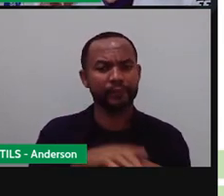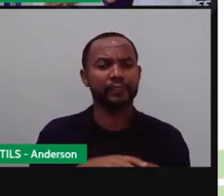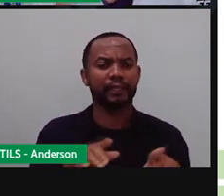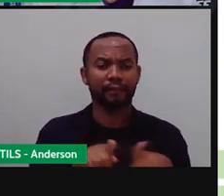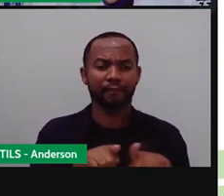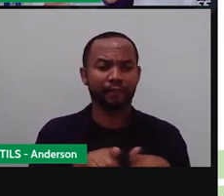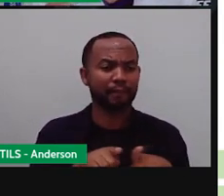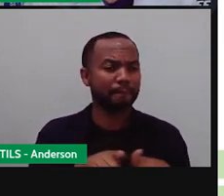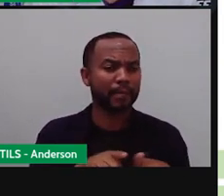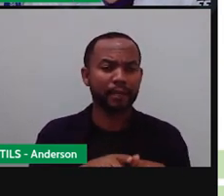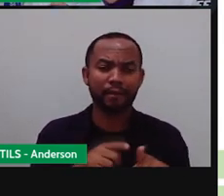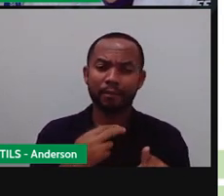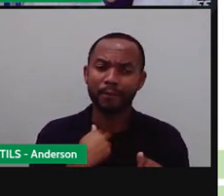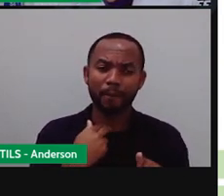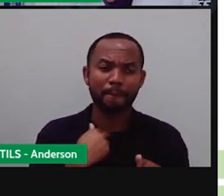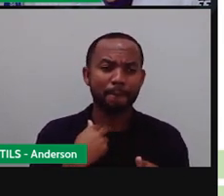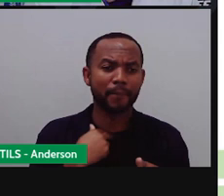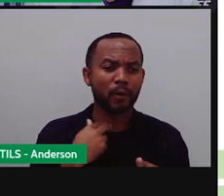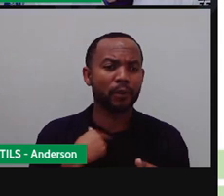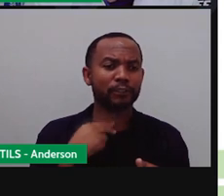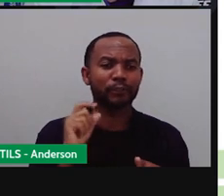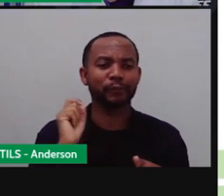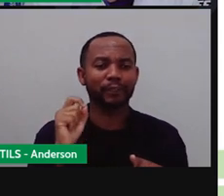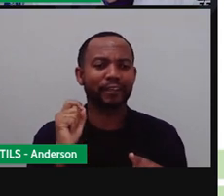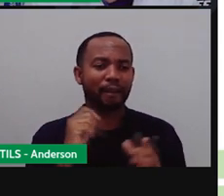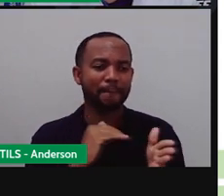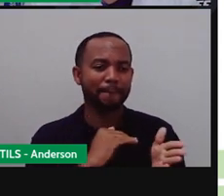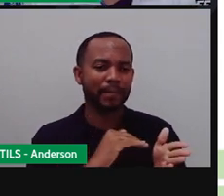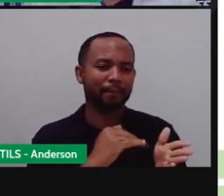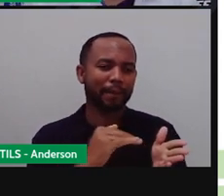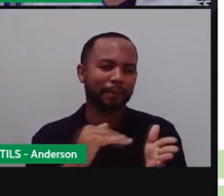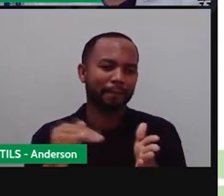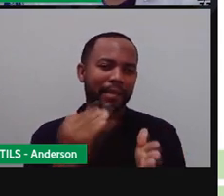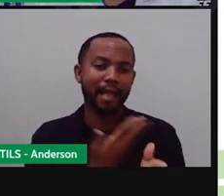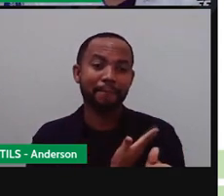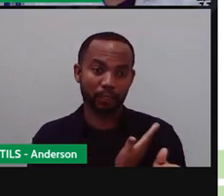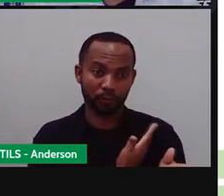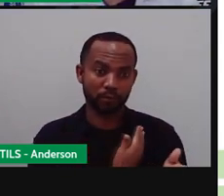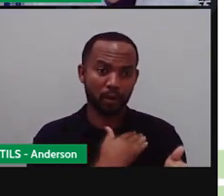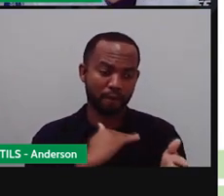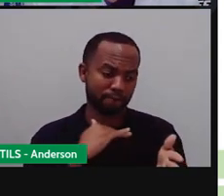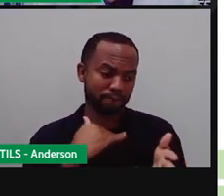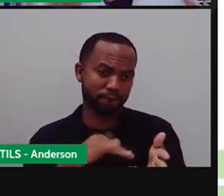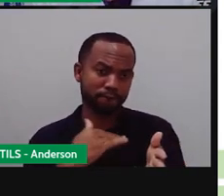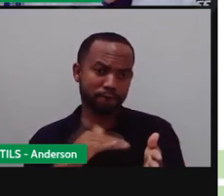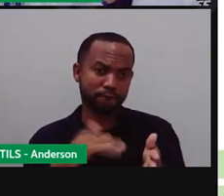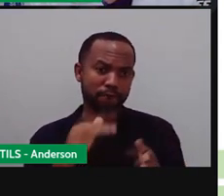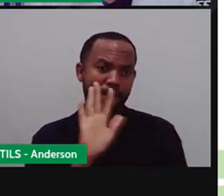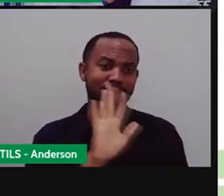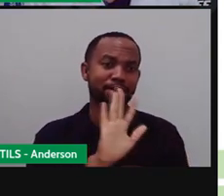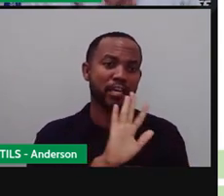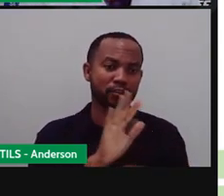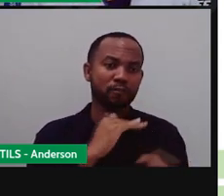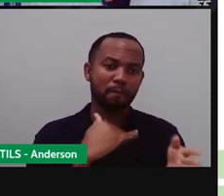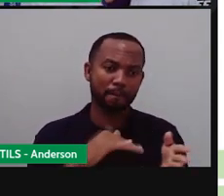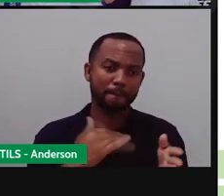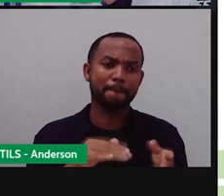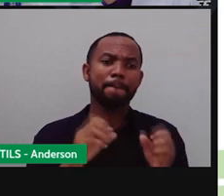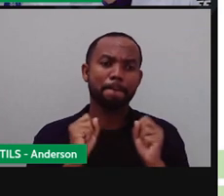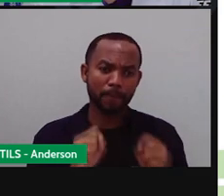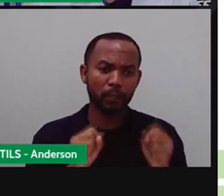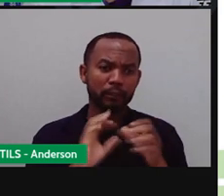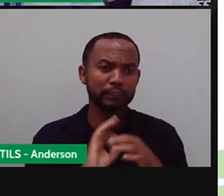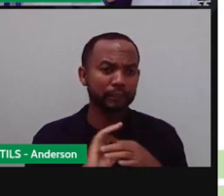também não pode deixar de compartilhar o nosso vídeo aí para os coleguinhas de vocês, para que a gente consiga atingir o